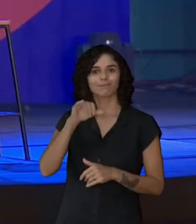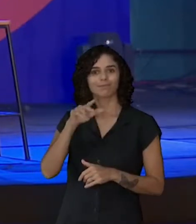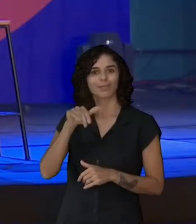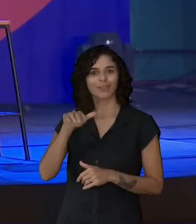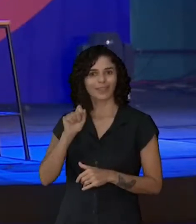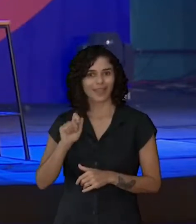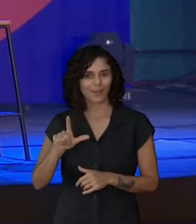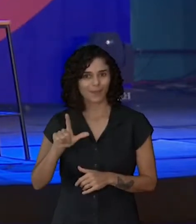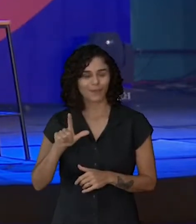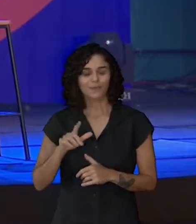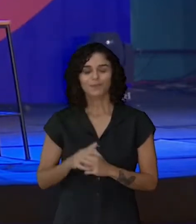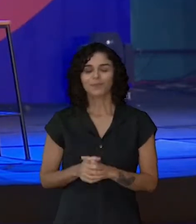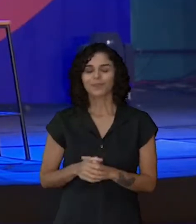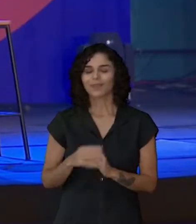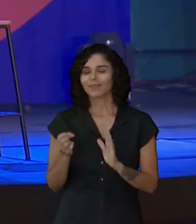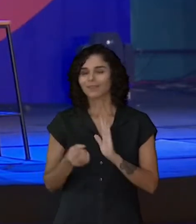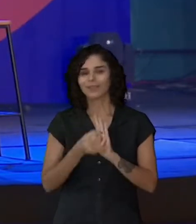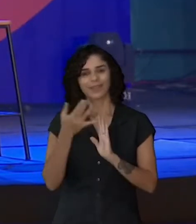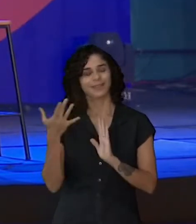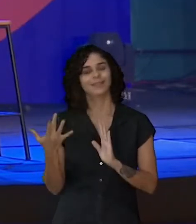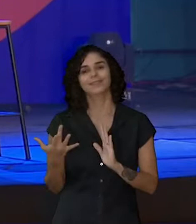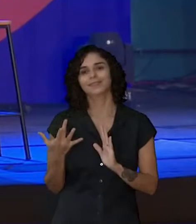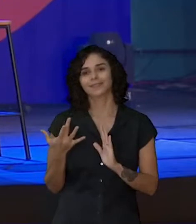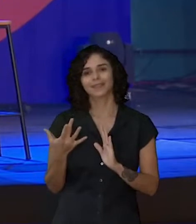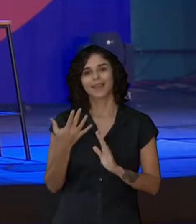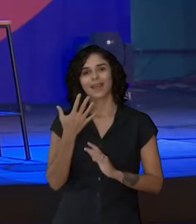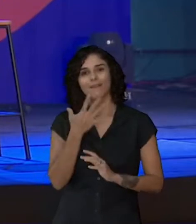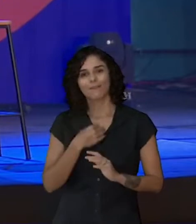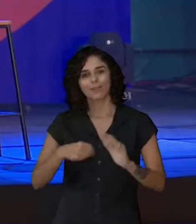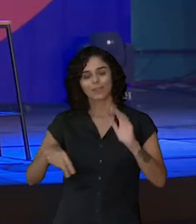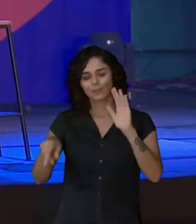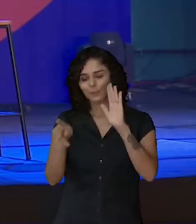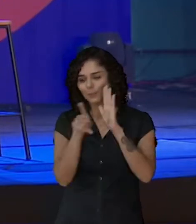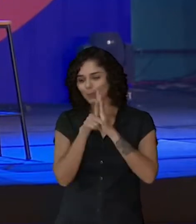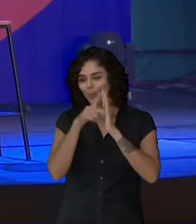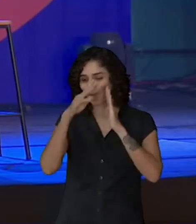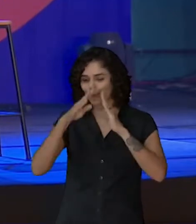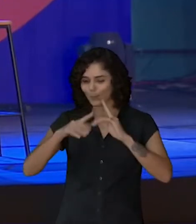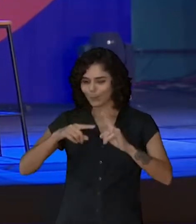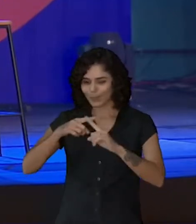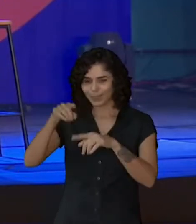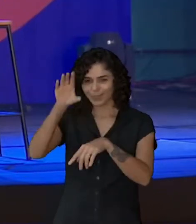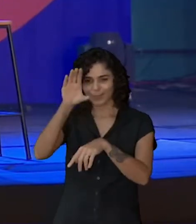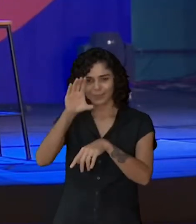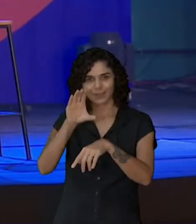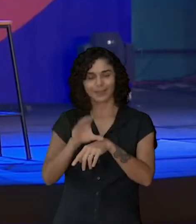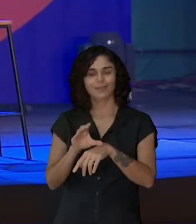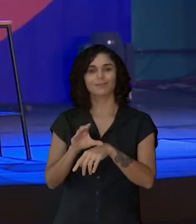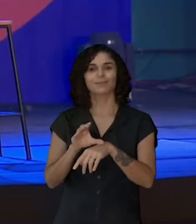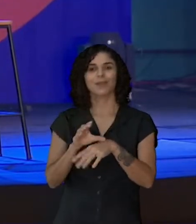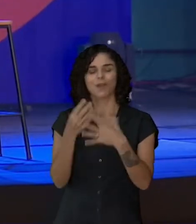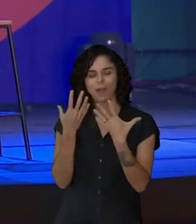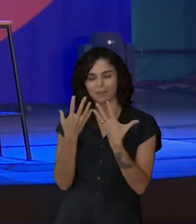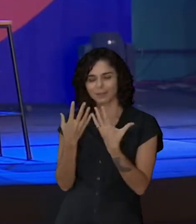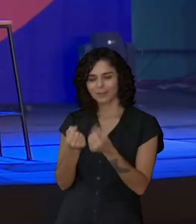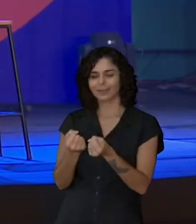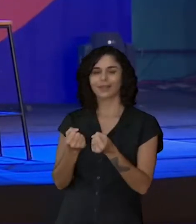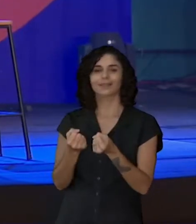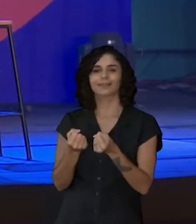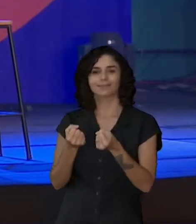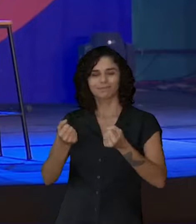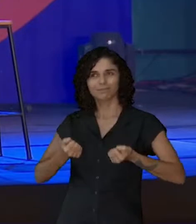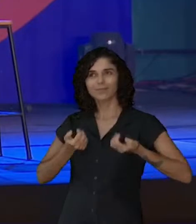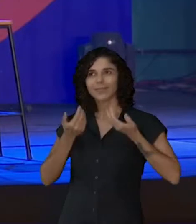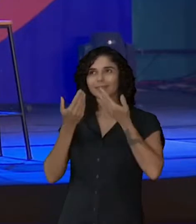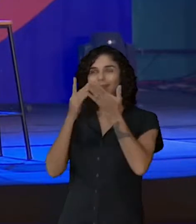E vários filhos da casa reconheceram e se consagraram a Deus, dizendo, Deus me chamou para a